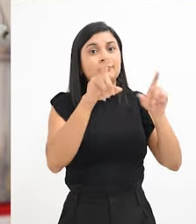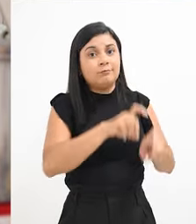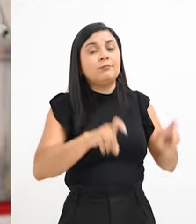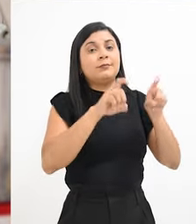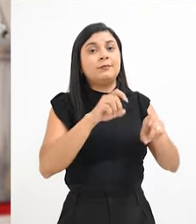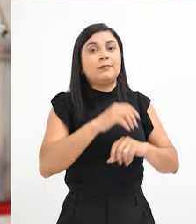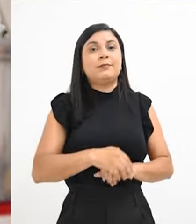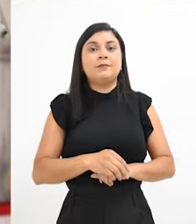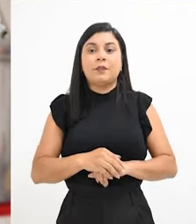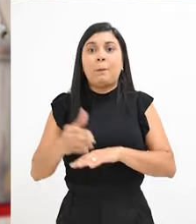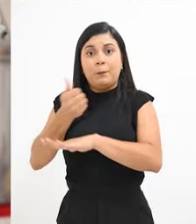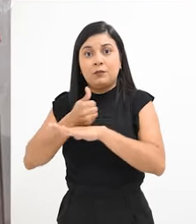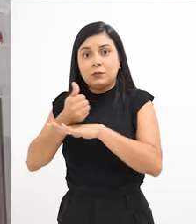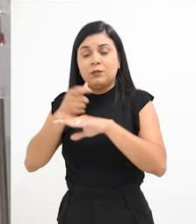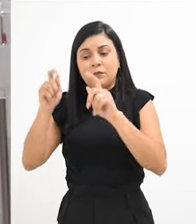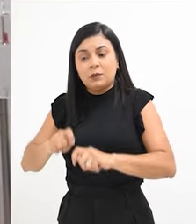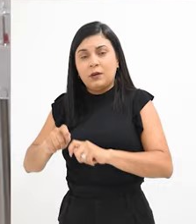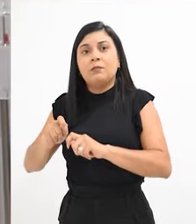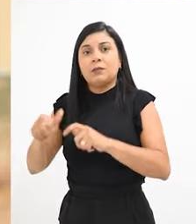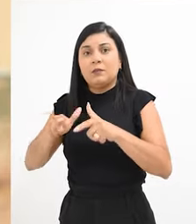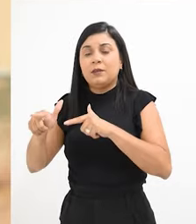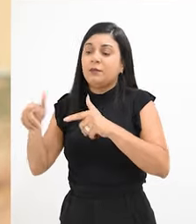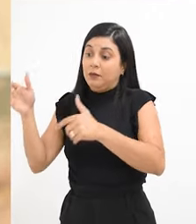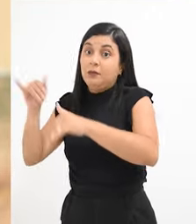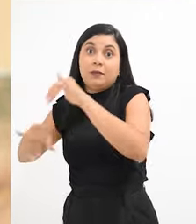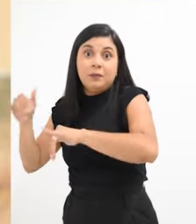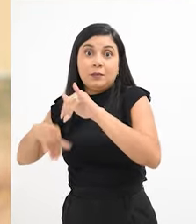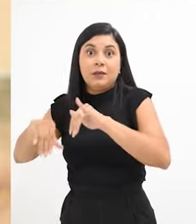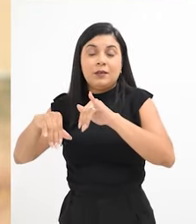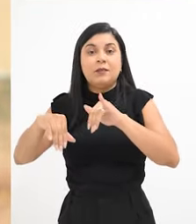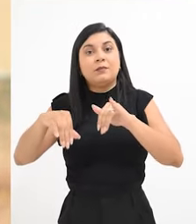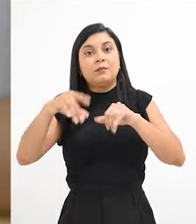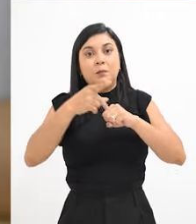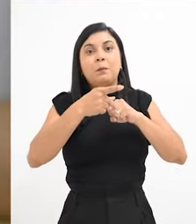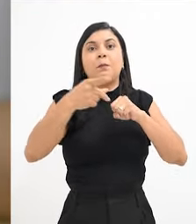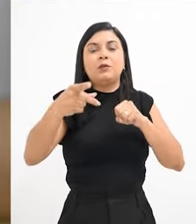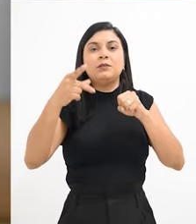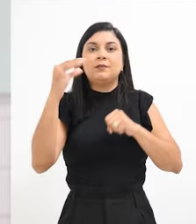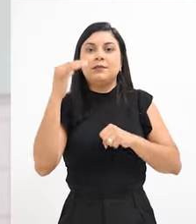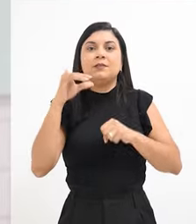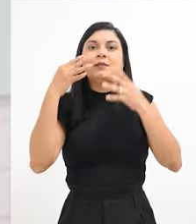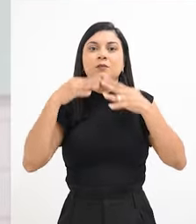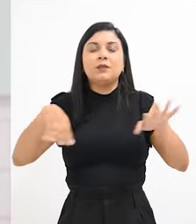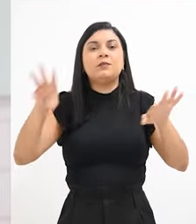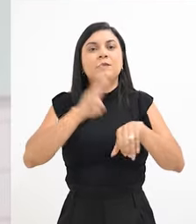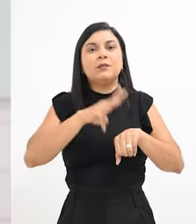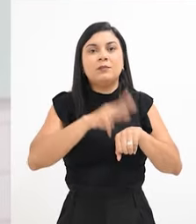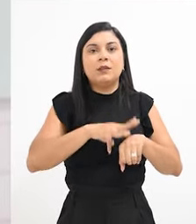informática. Com uma profissão, vira químico, especialista em ciências naturais e matemática e até doutor em